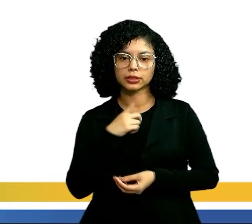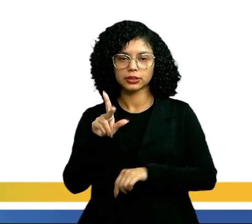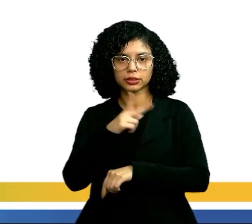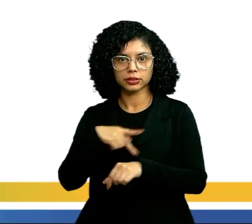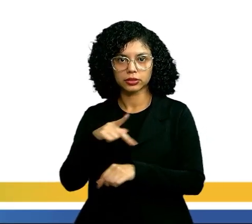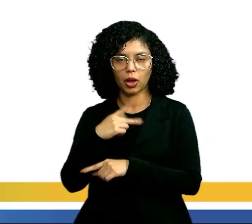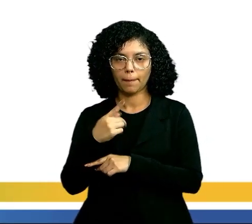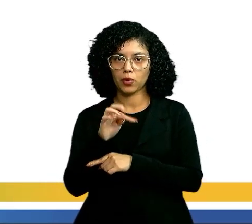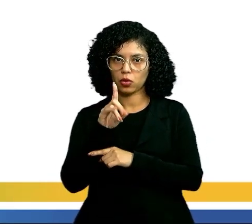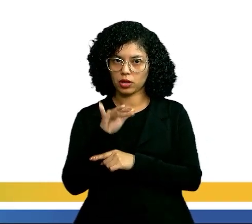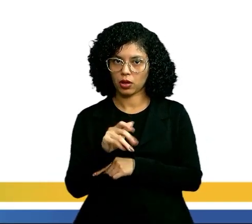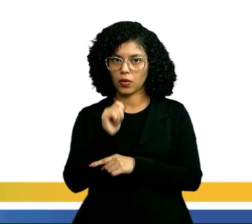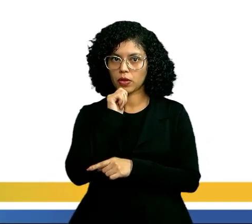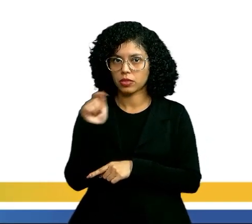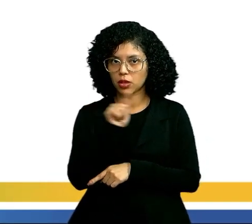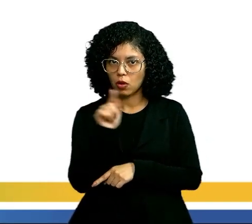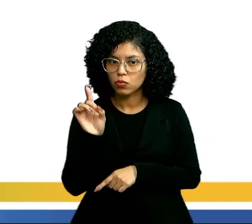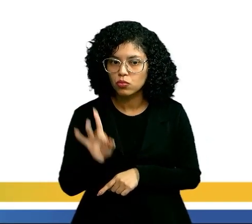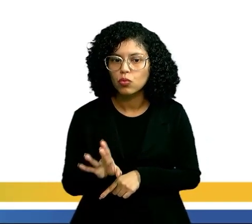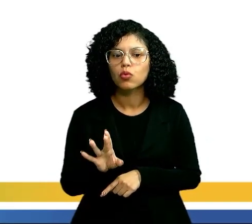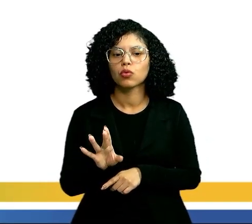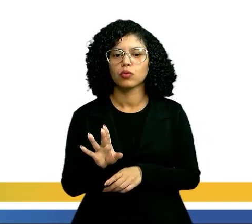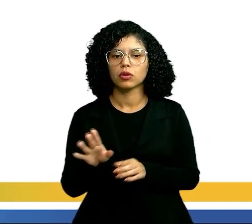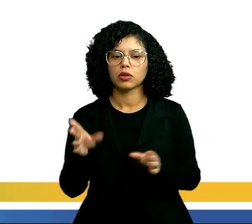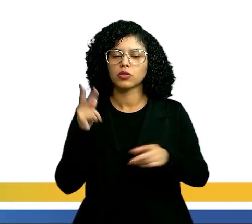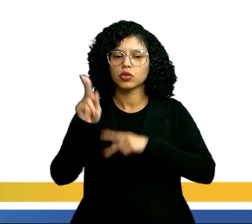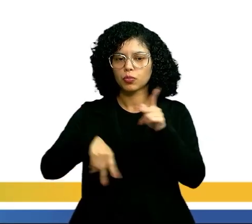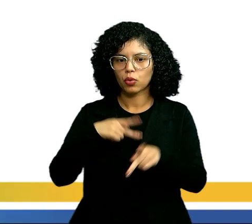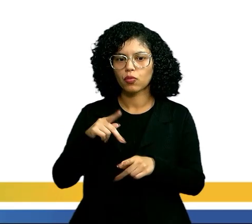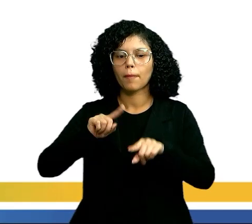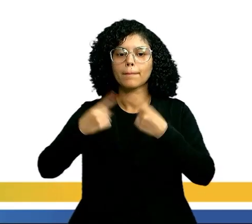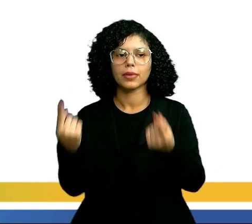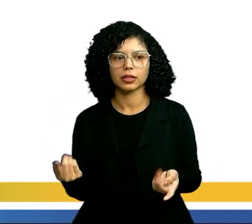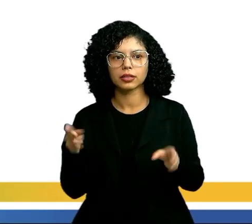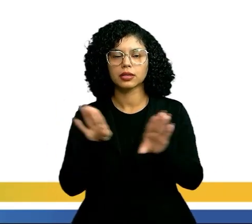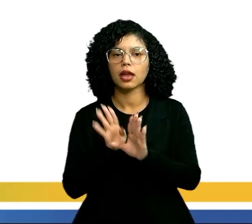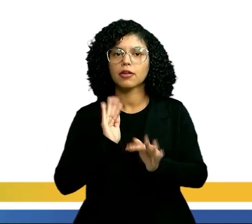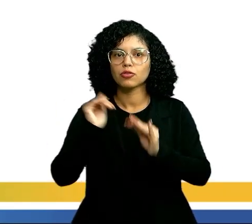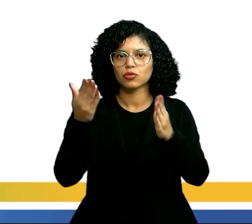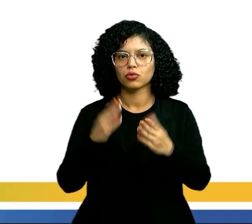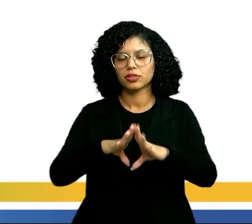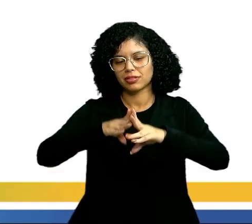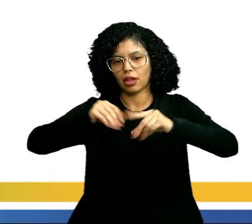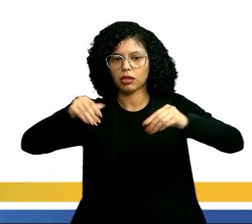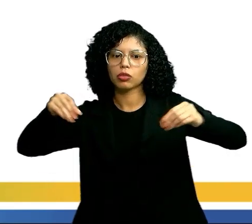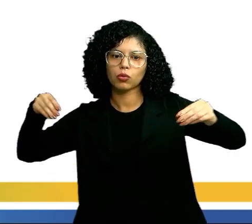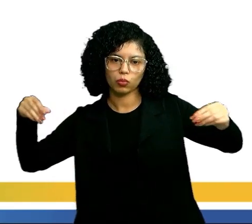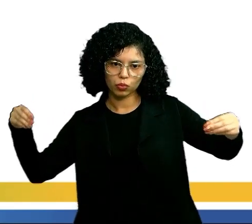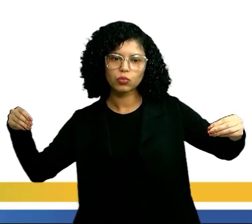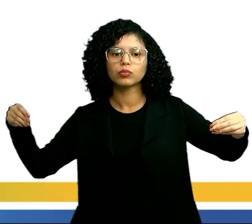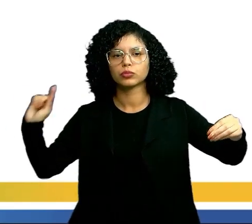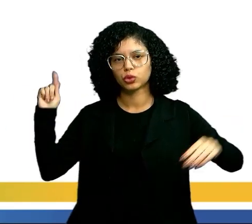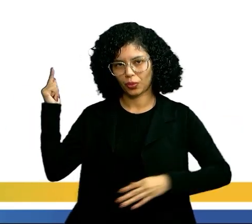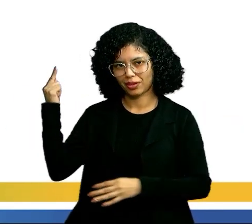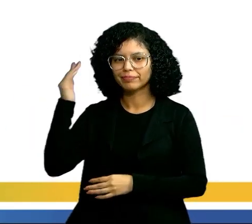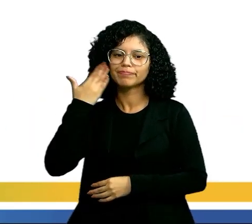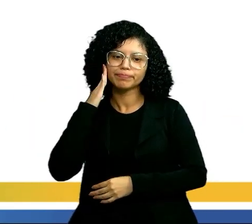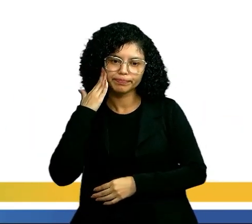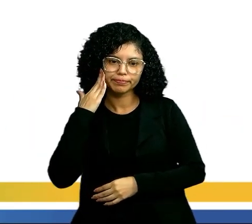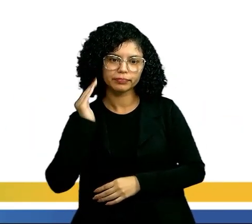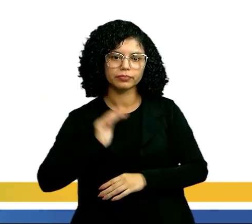país plural, não só no quesito de população, mas também no quesito físico, né? No quesito